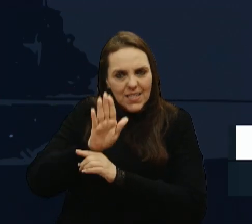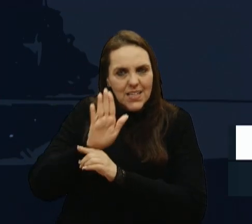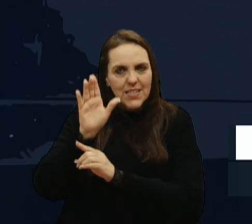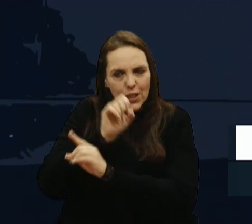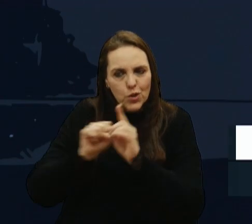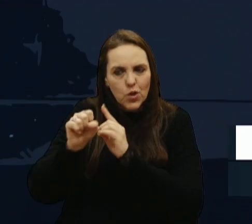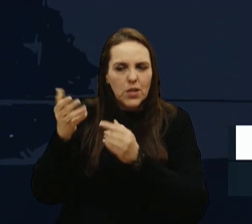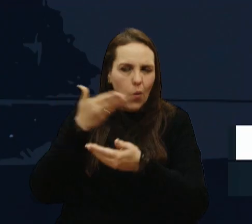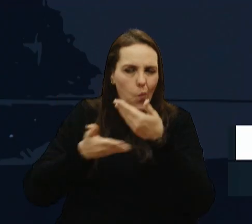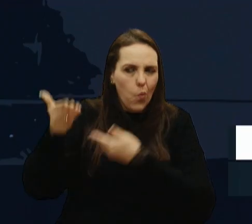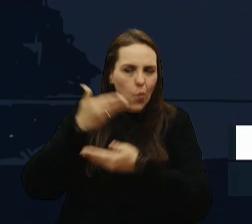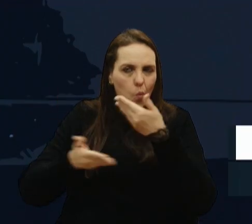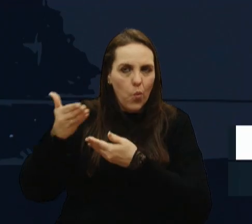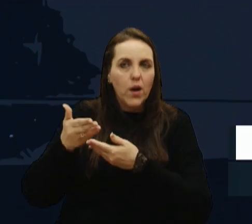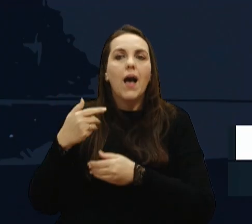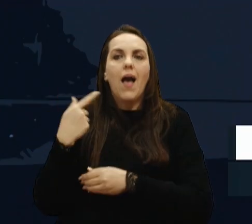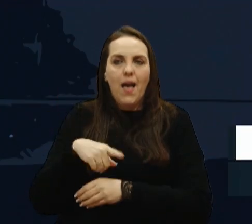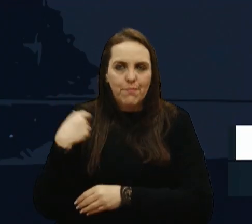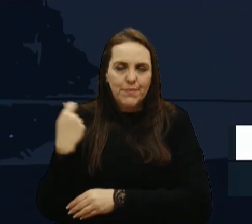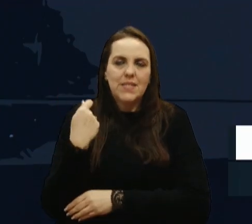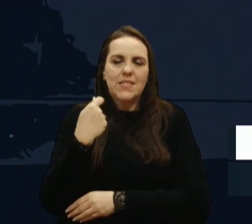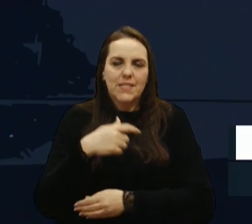assistências interagindo, porque isso é muito necessário.